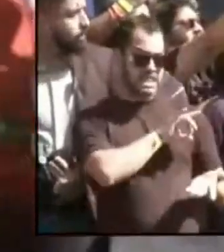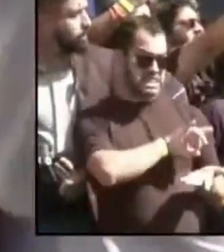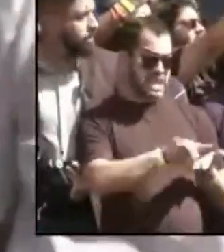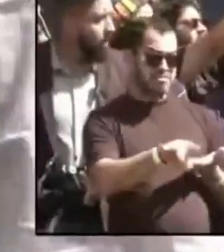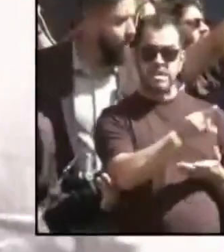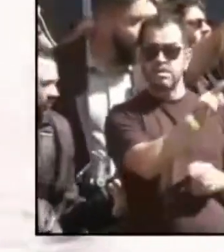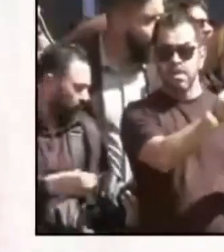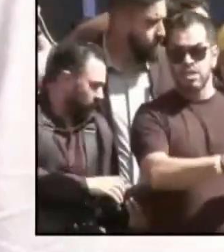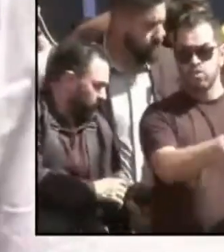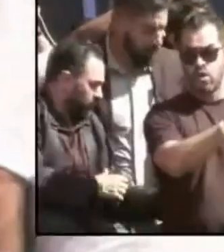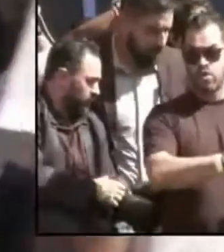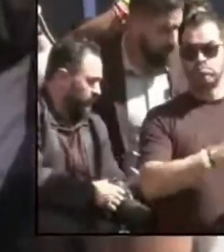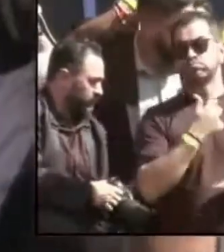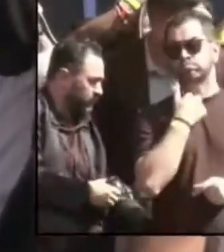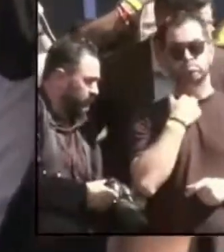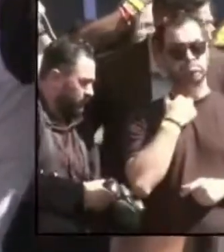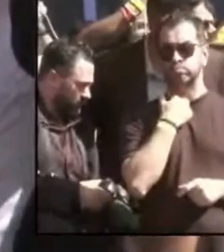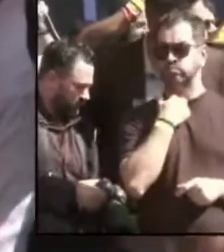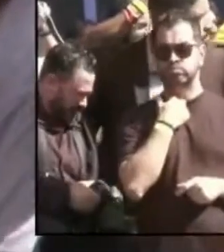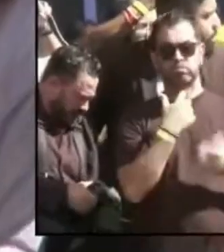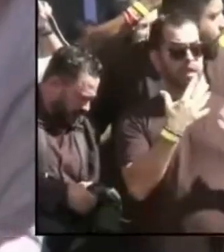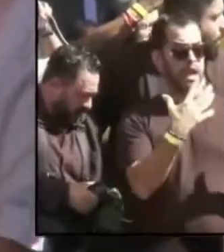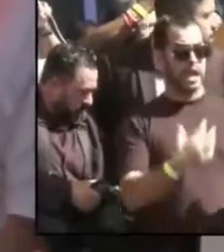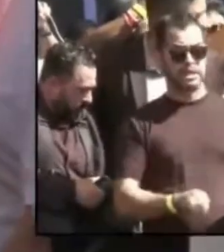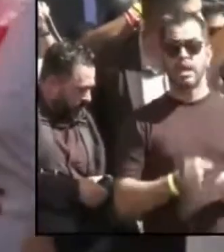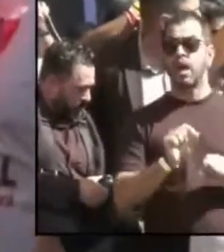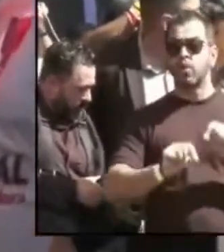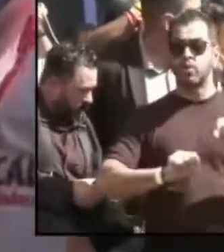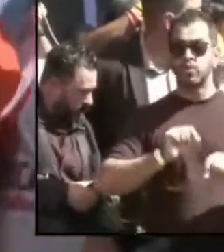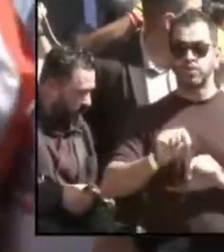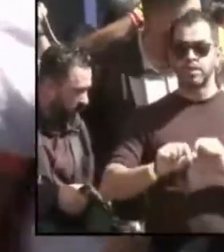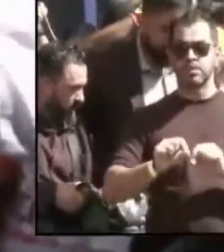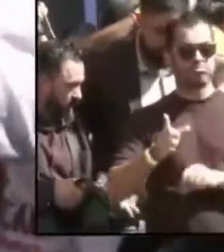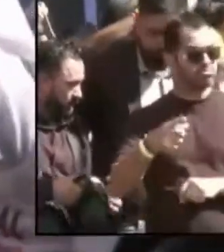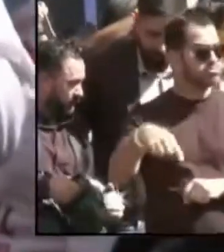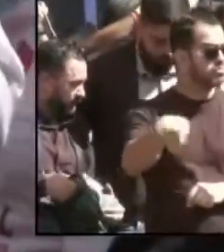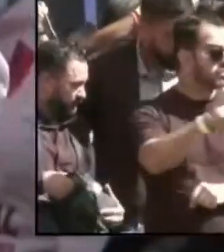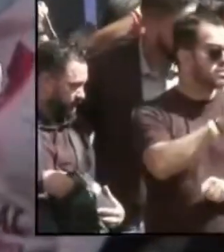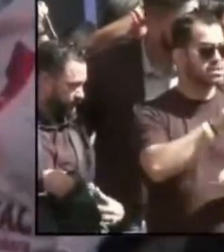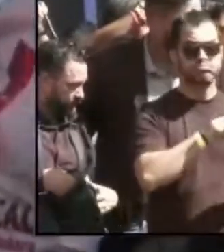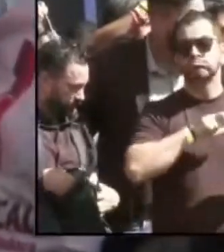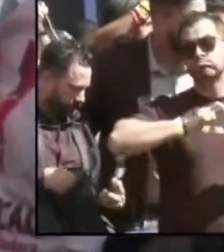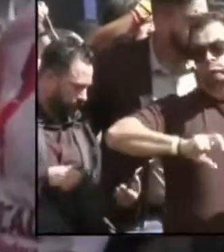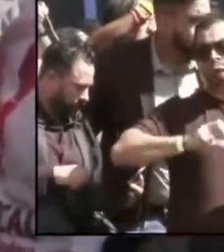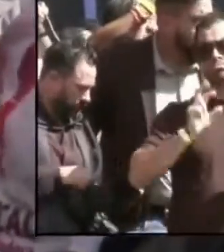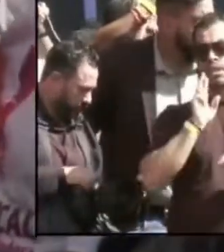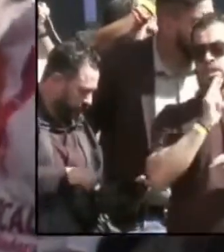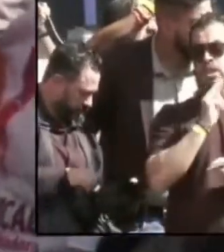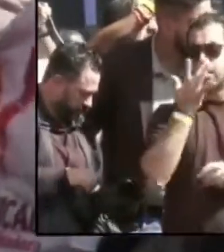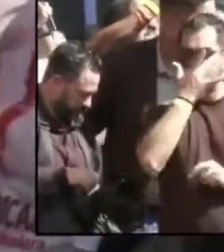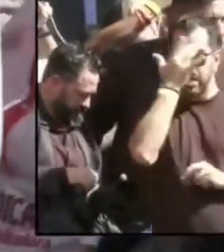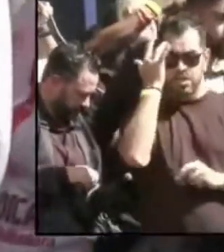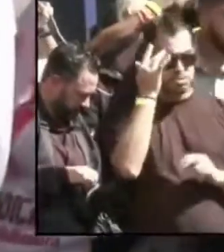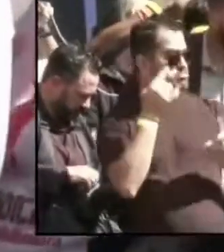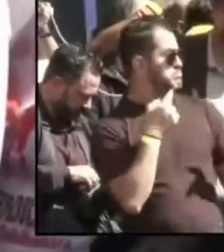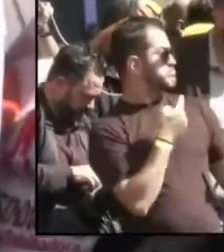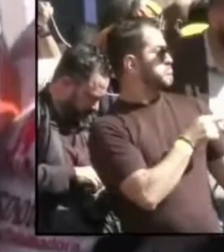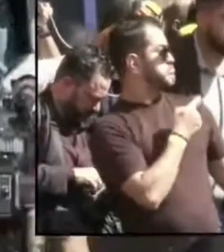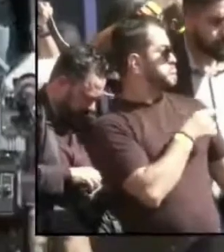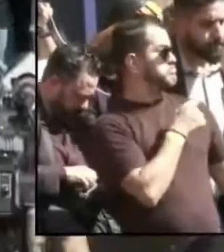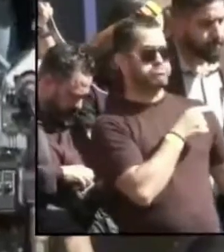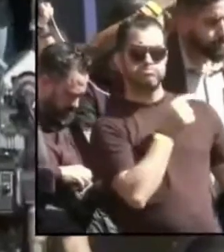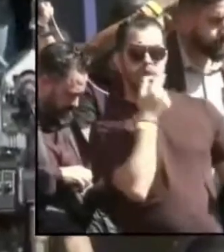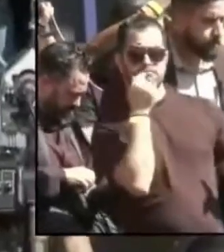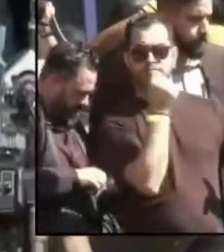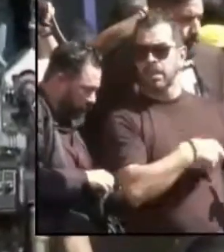inimigo. A gente não pode mais aceitar a ideia que você está num restaurante e alguém lhe ofenda.